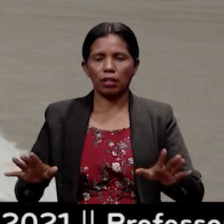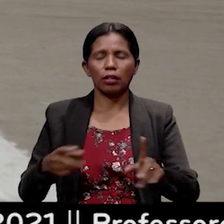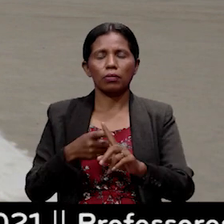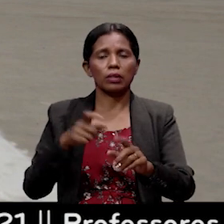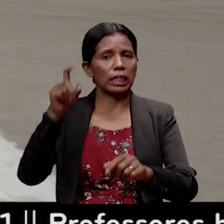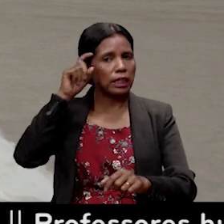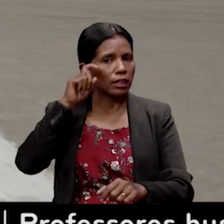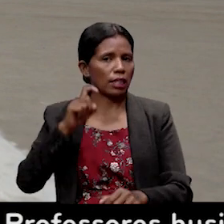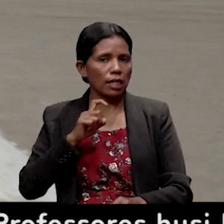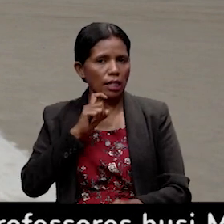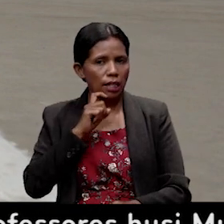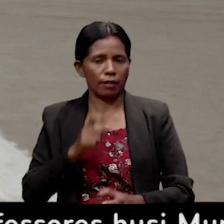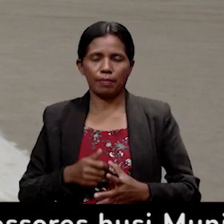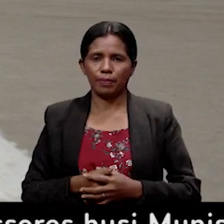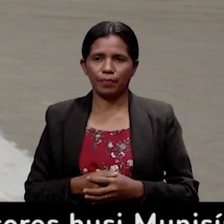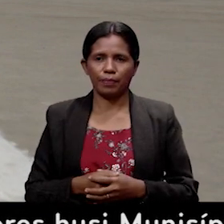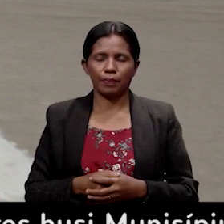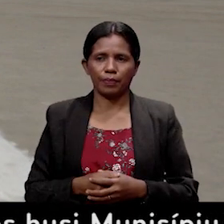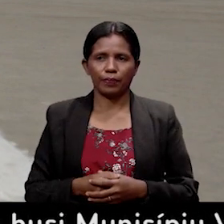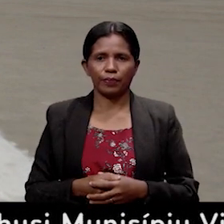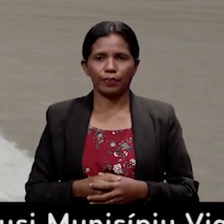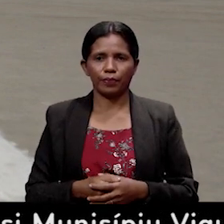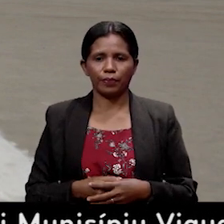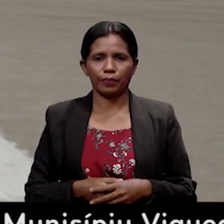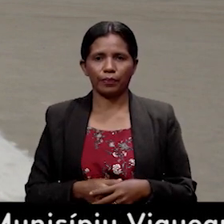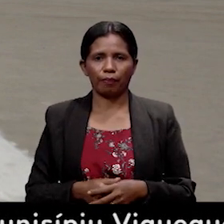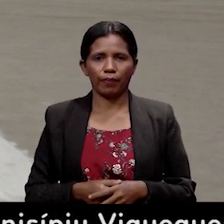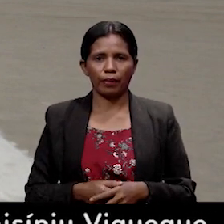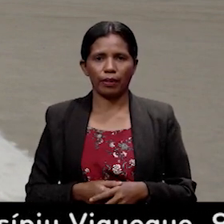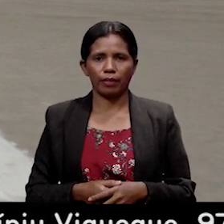líder nacional Kairala Sanana Gusmão. Domingos Soares, Justiniano Nano, Ziemen.